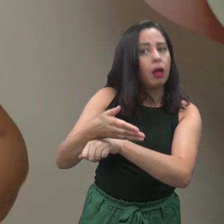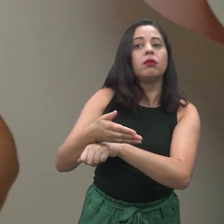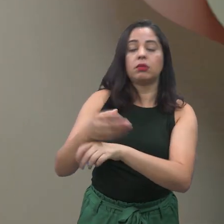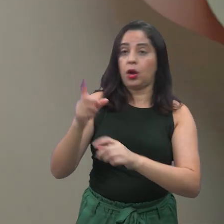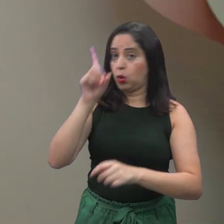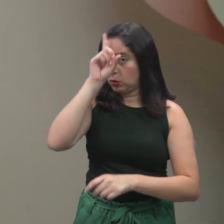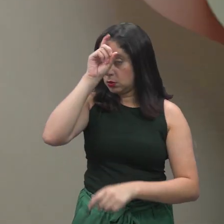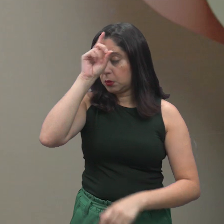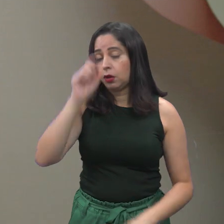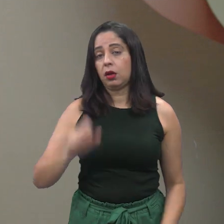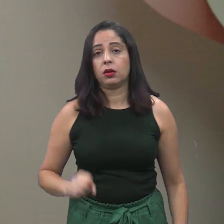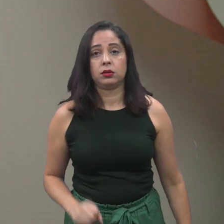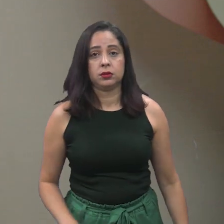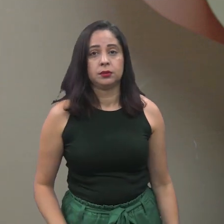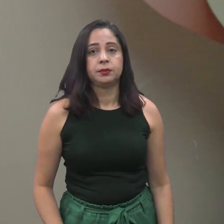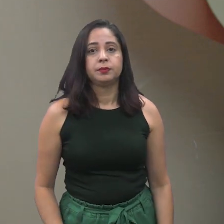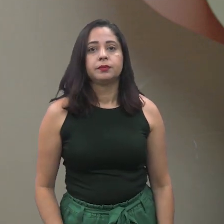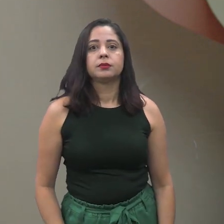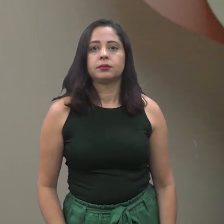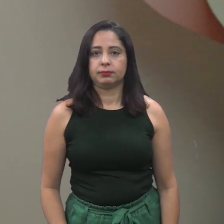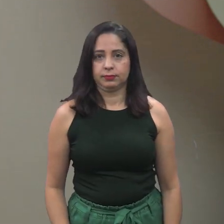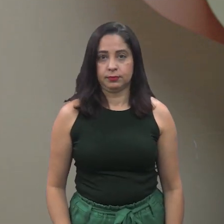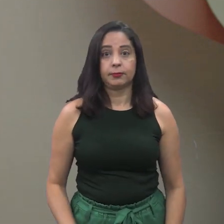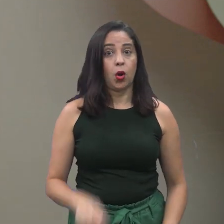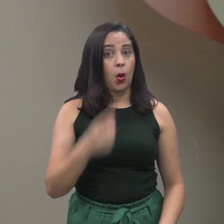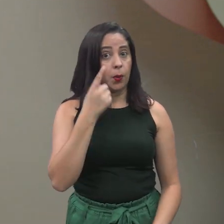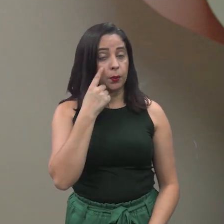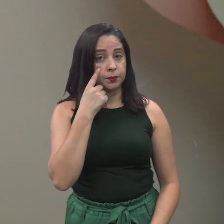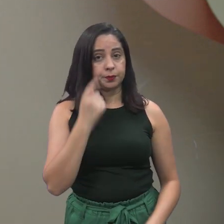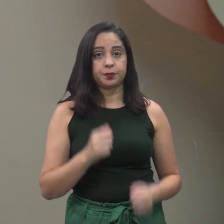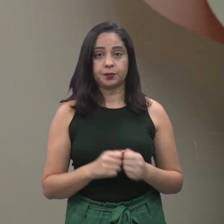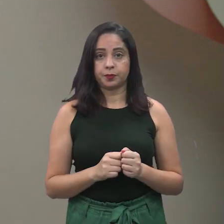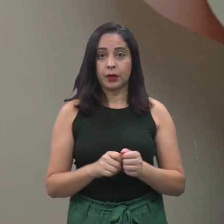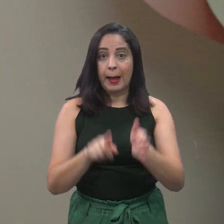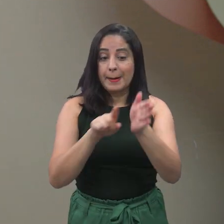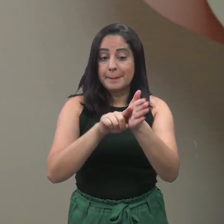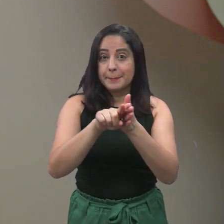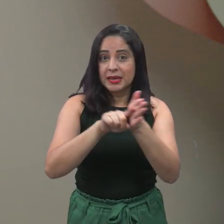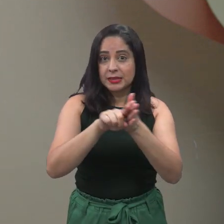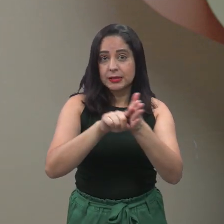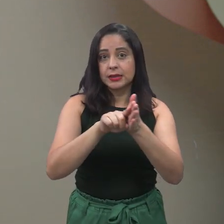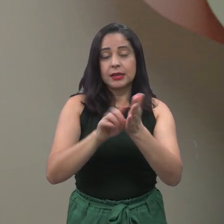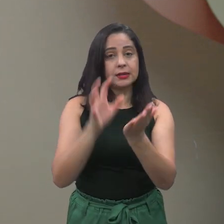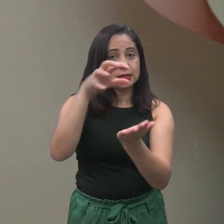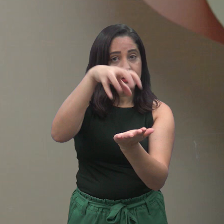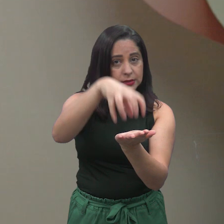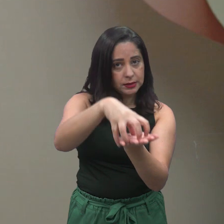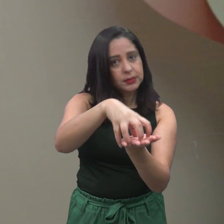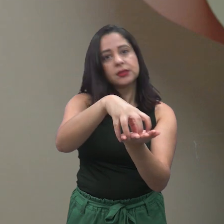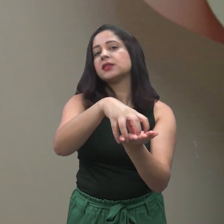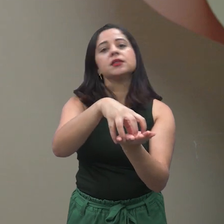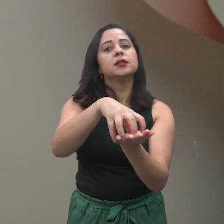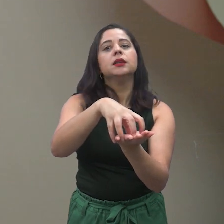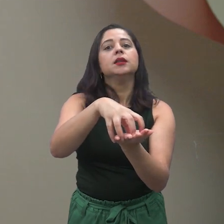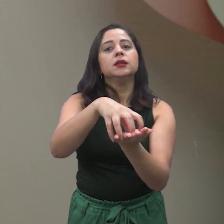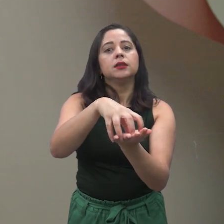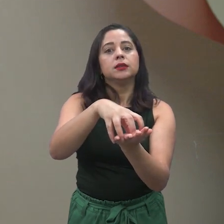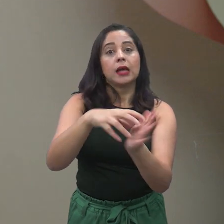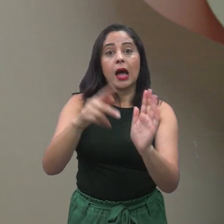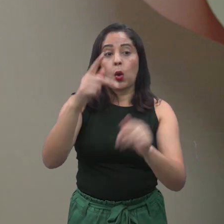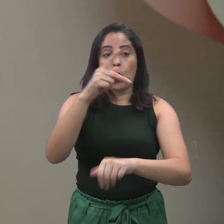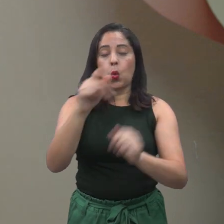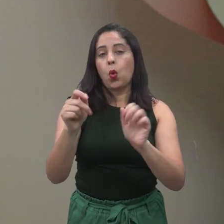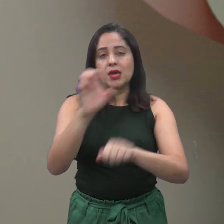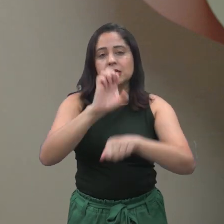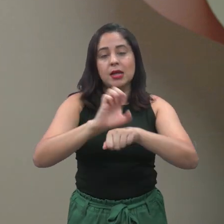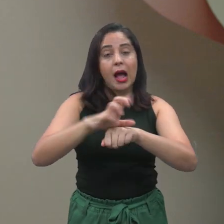ficar atento, né? Essa nossa conversa é muito importante. Olha só, gente, segundo o Centro de Vigilância Epidemiológica do Estado de